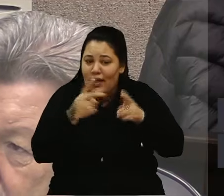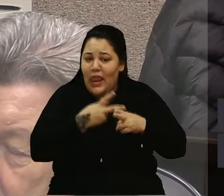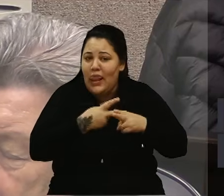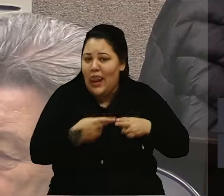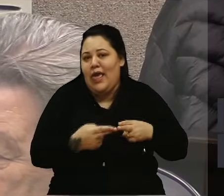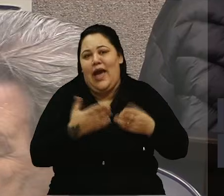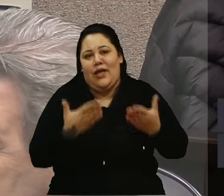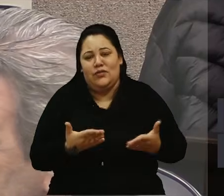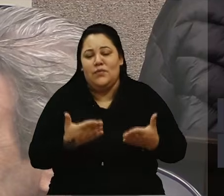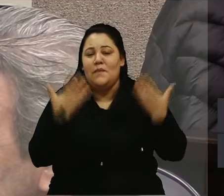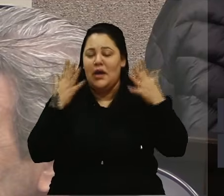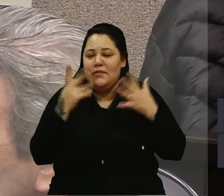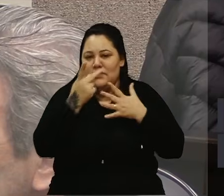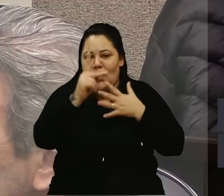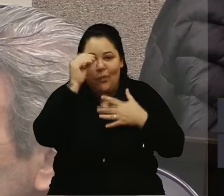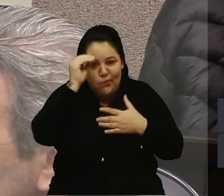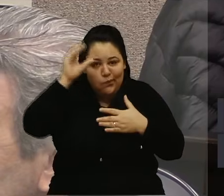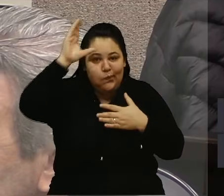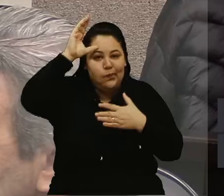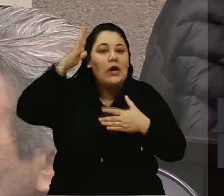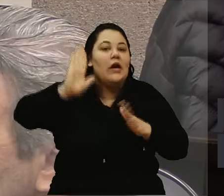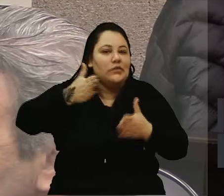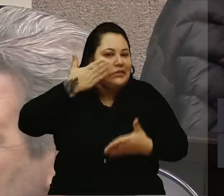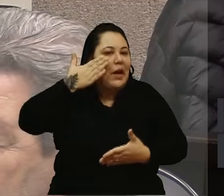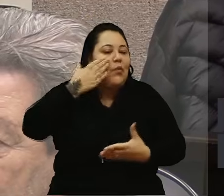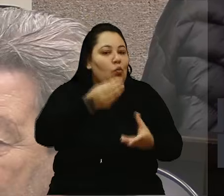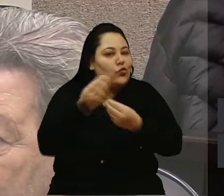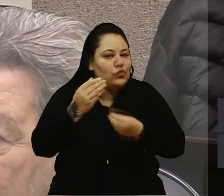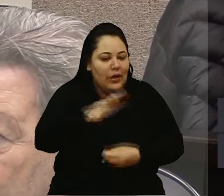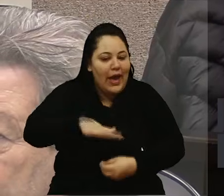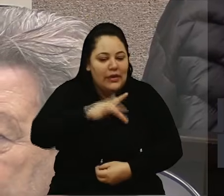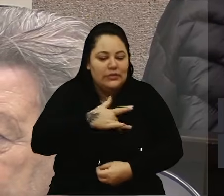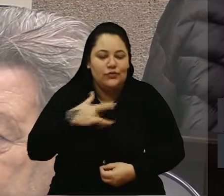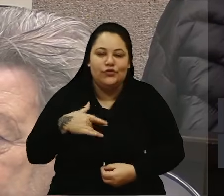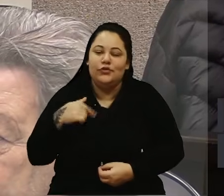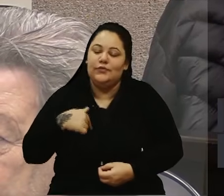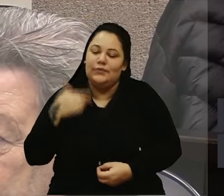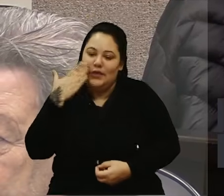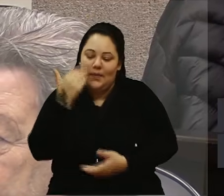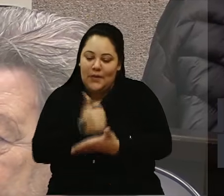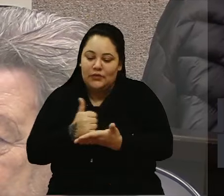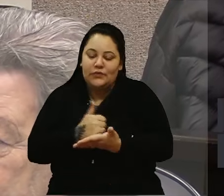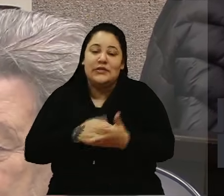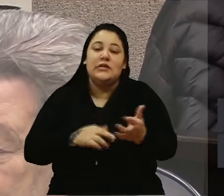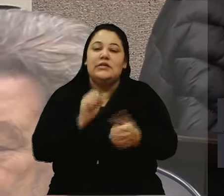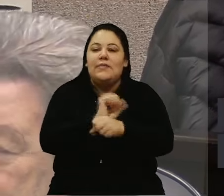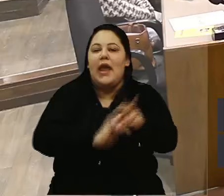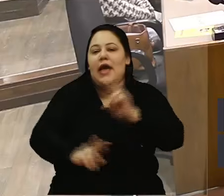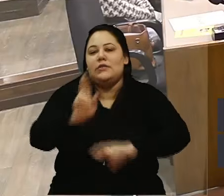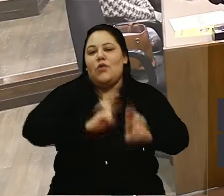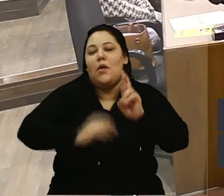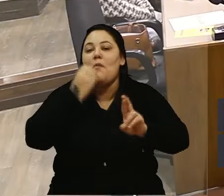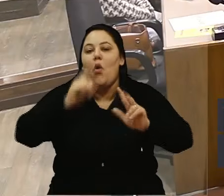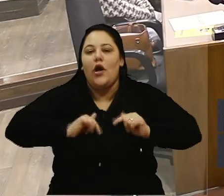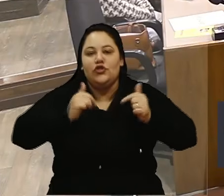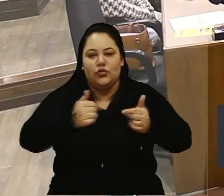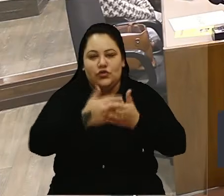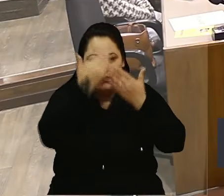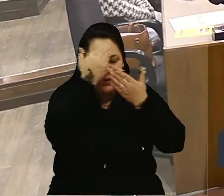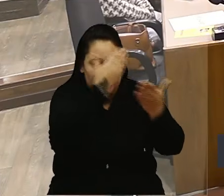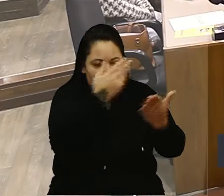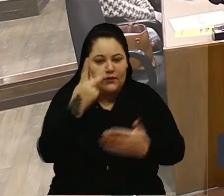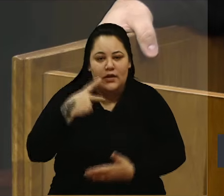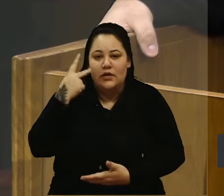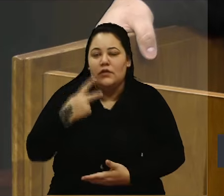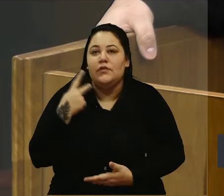pelo seu conhecimento e abordagem. A gente, de novo, espera, apesar de ser base do governo, que temos boas ações e medidas aí. Obrigado, vereador. Obrigado, presidente,